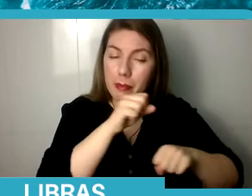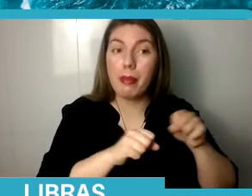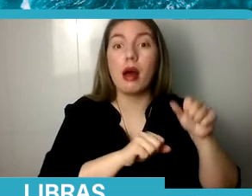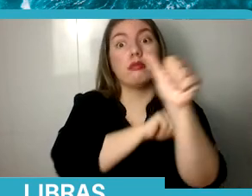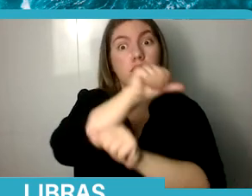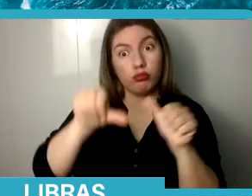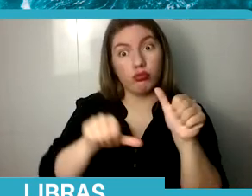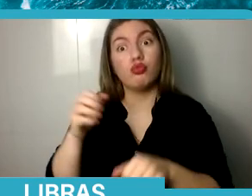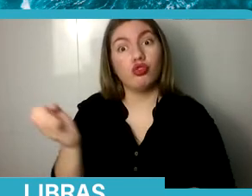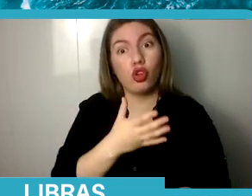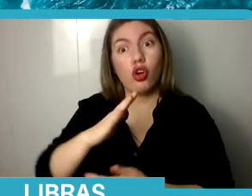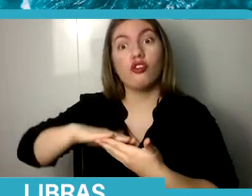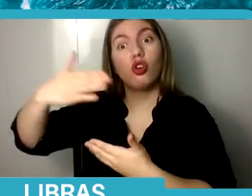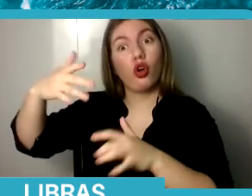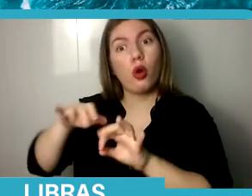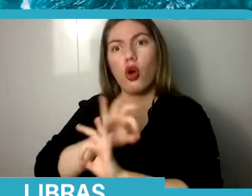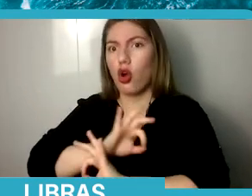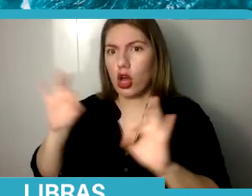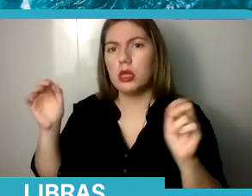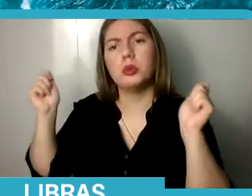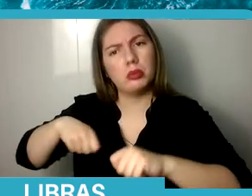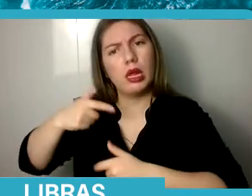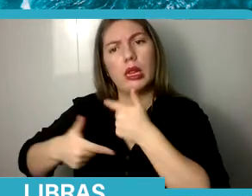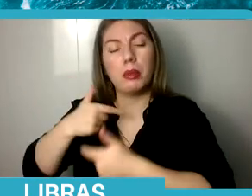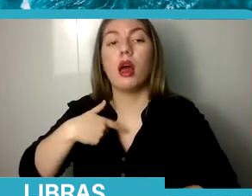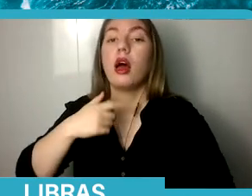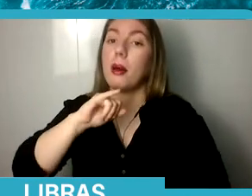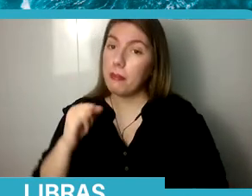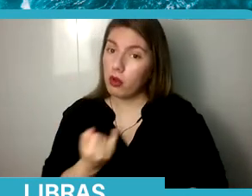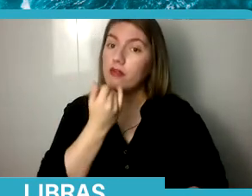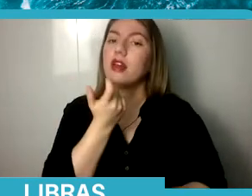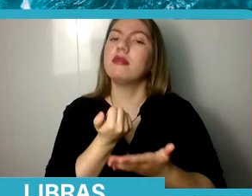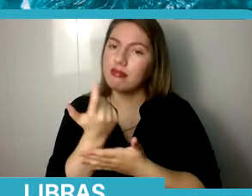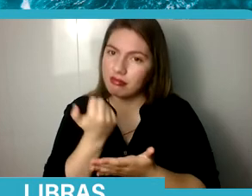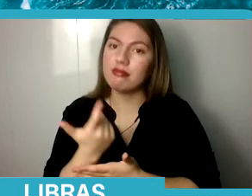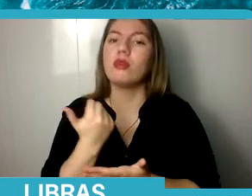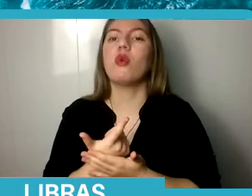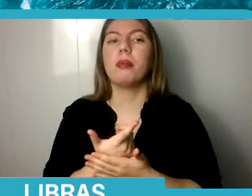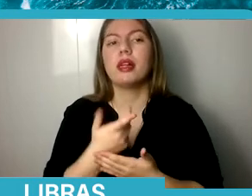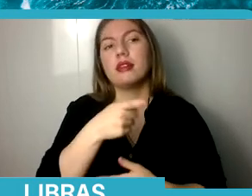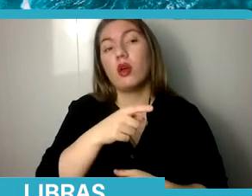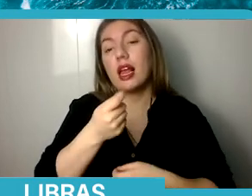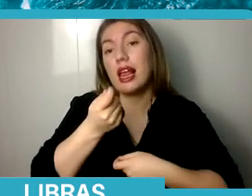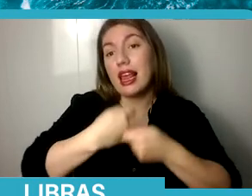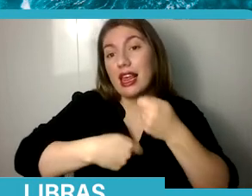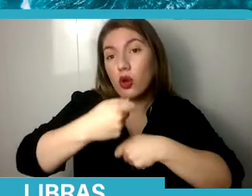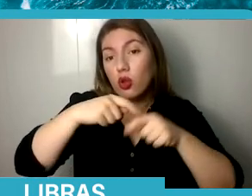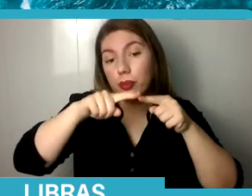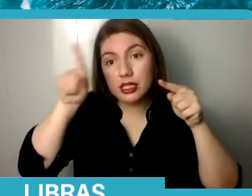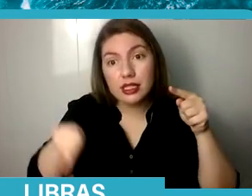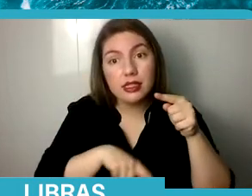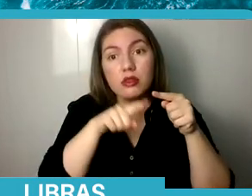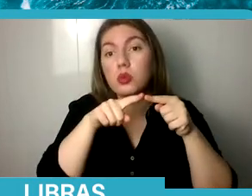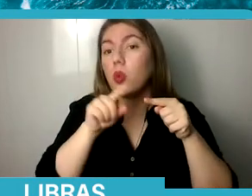computadores o ótimos para trabalhar então a gente completamente a nossa equipe essas peças então economia circular ela é uma forma da gente